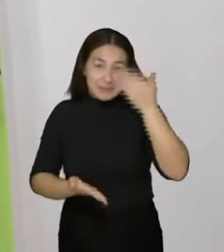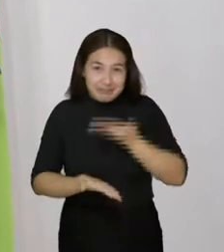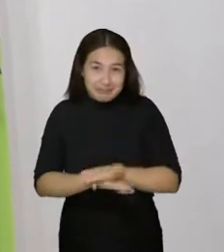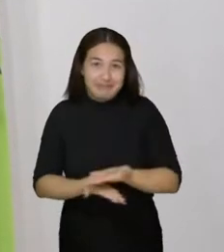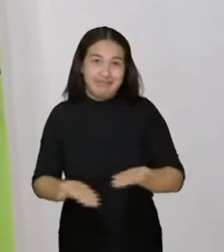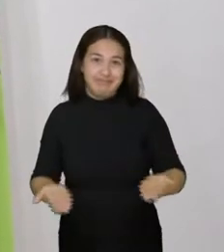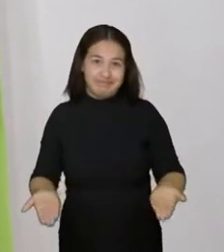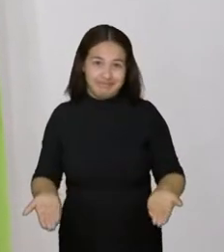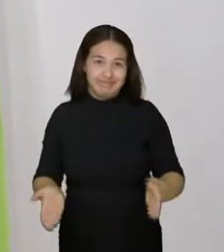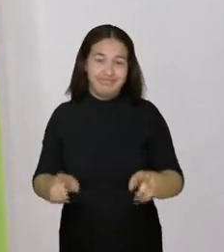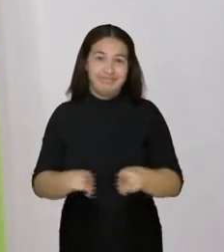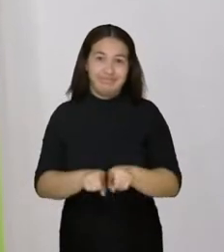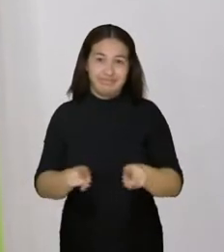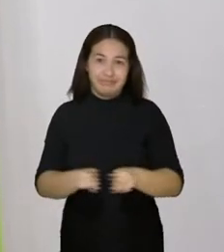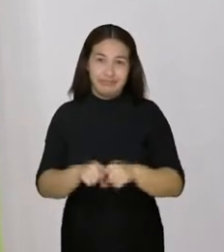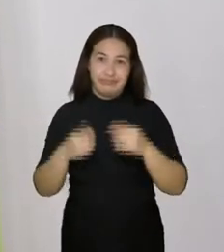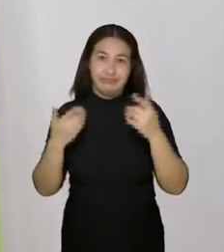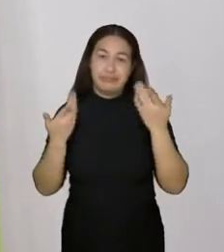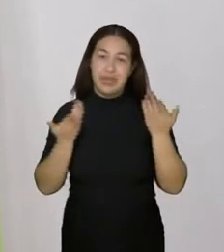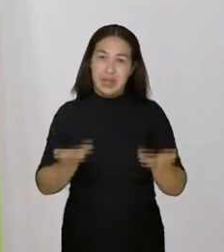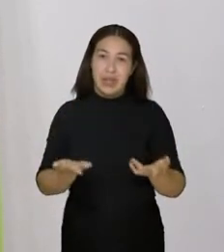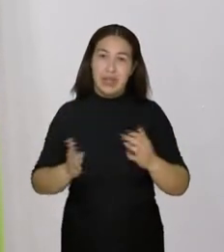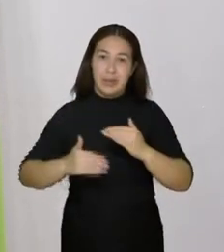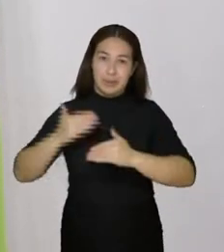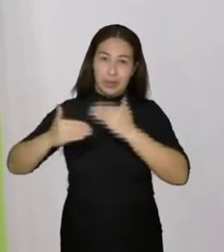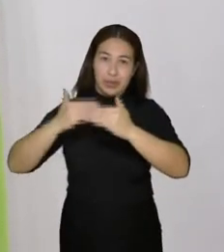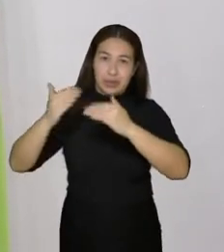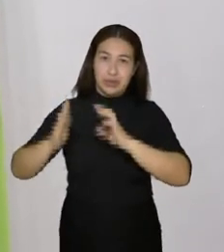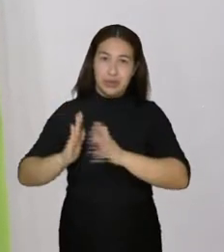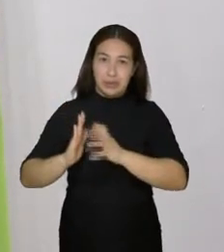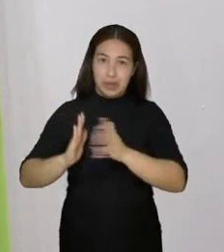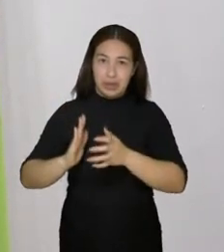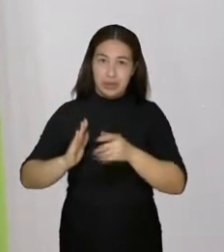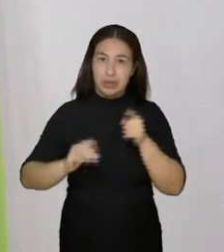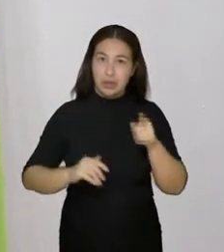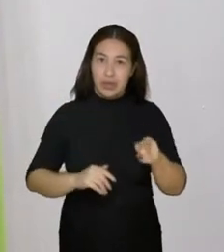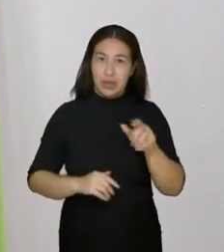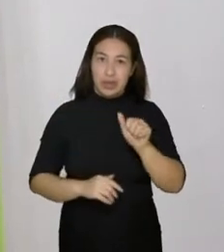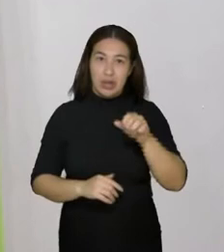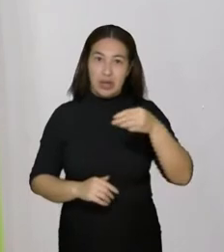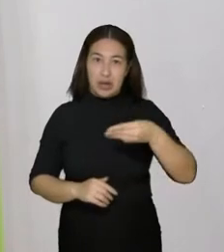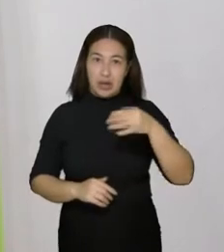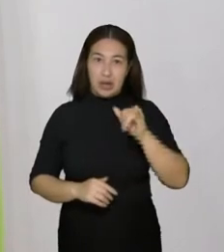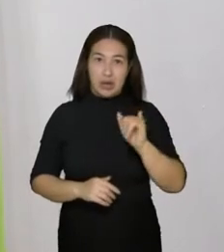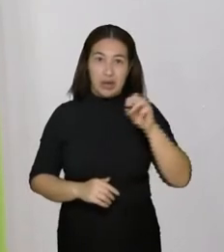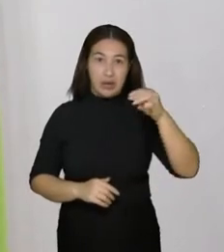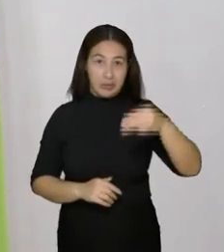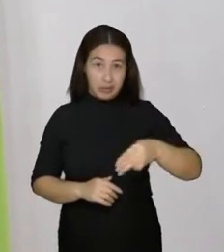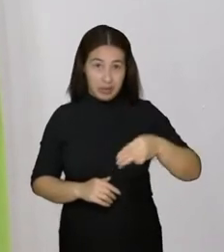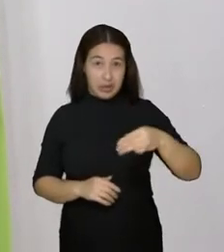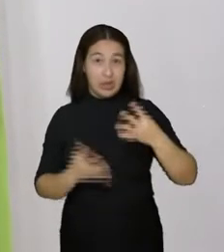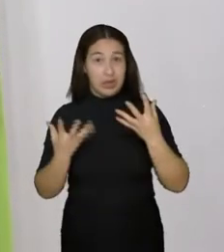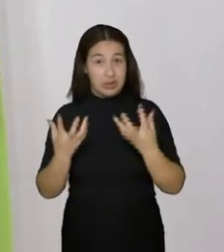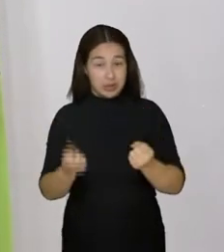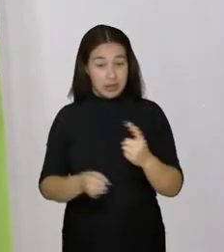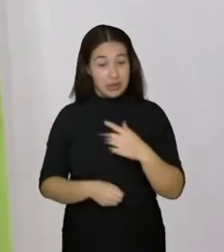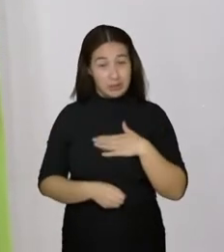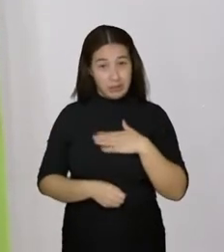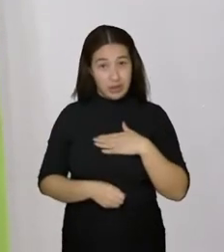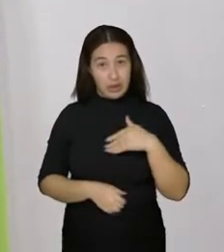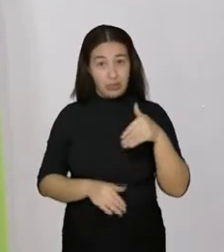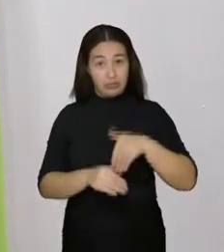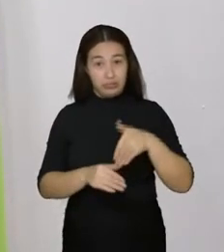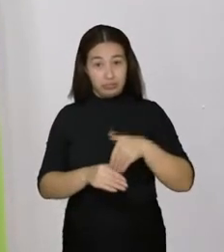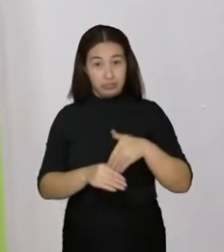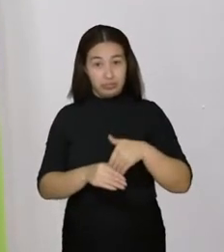o partido progressista do nosso candidato ao governo espiritismo a mim que também abraçou a nossa candidatura e que